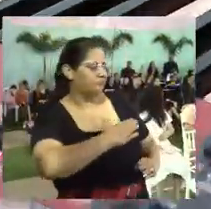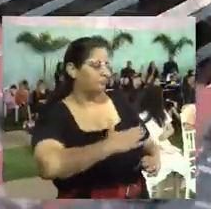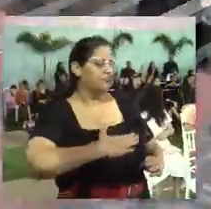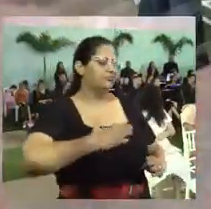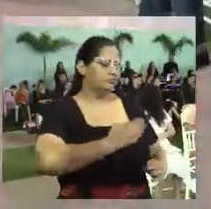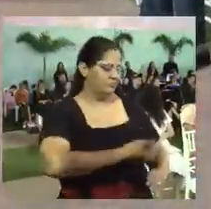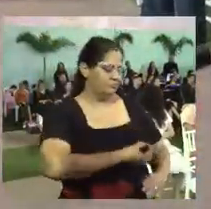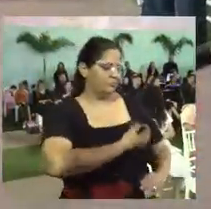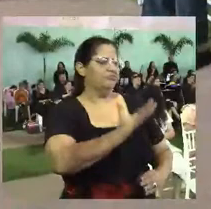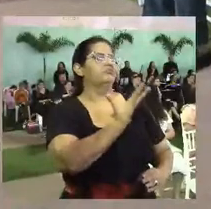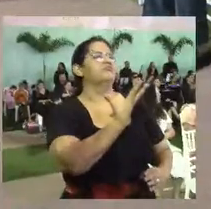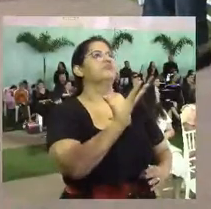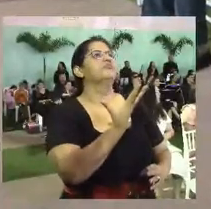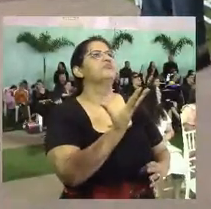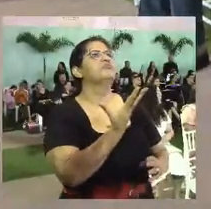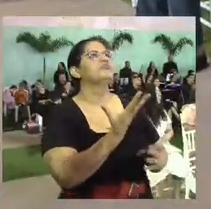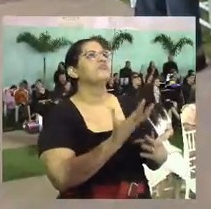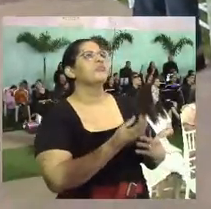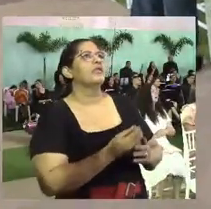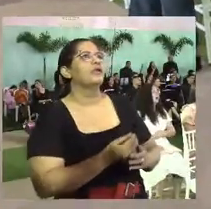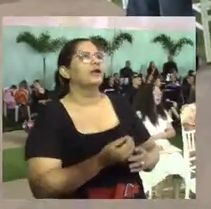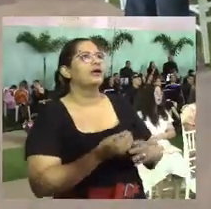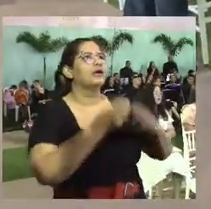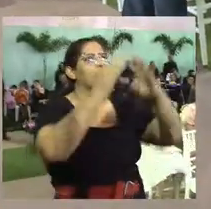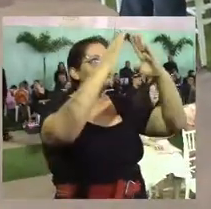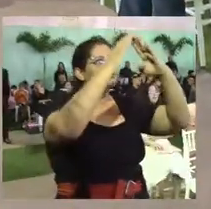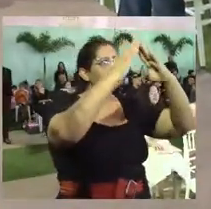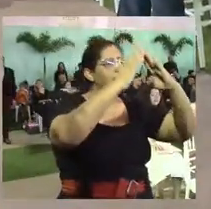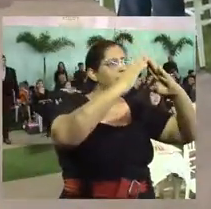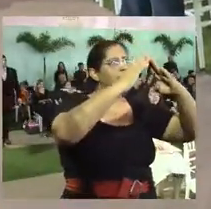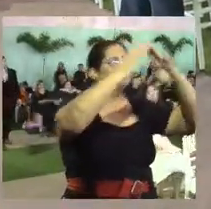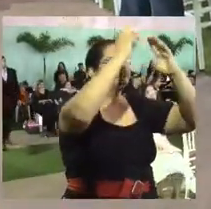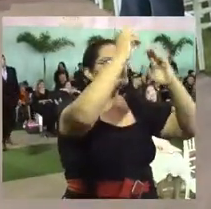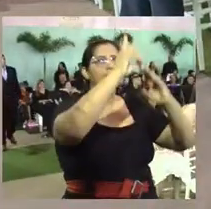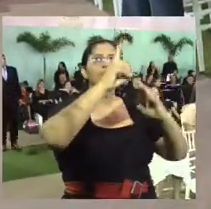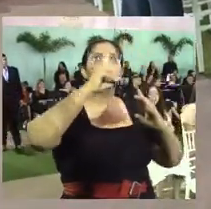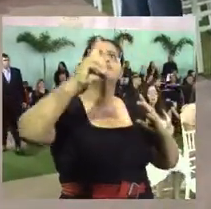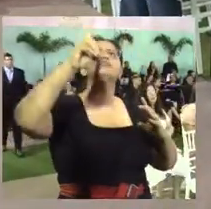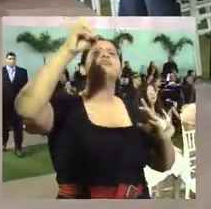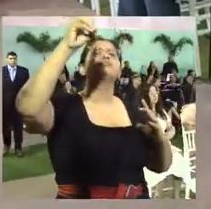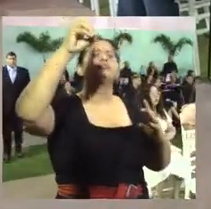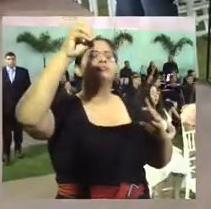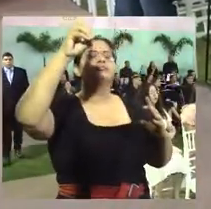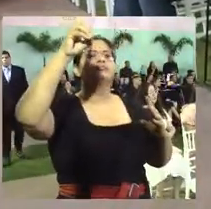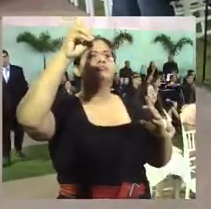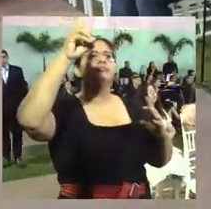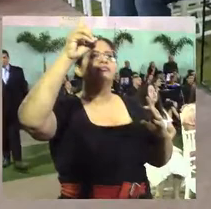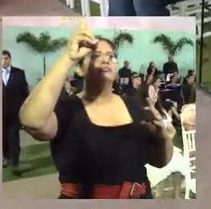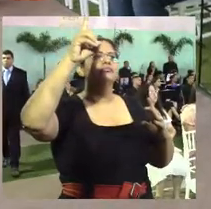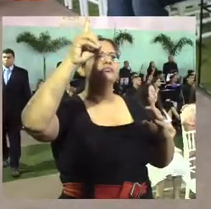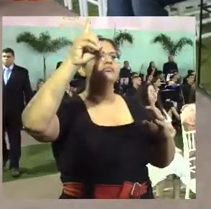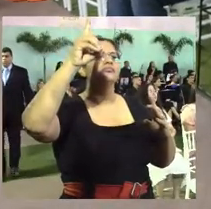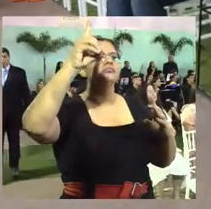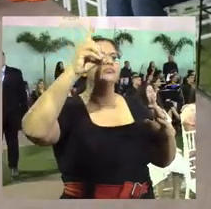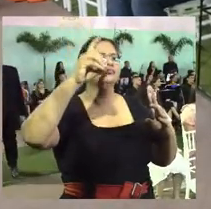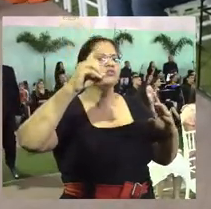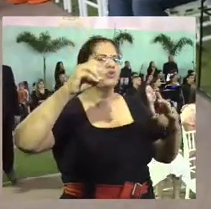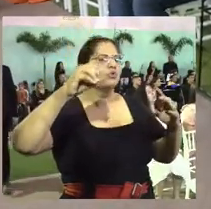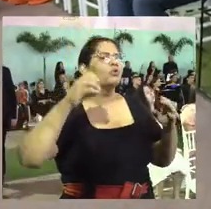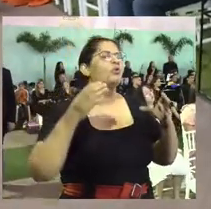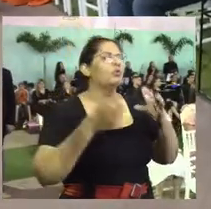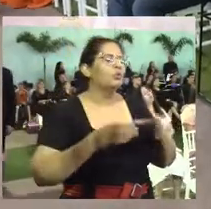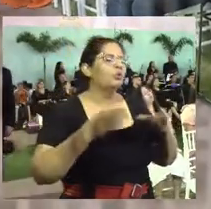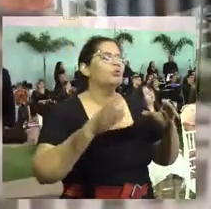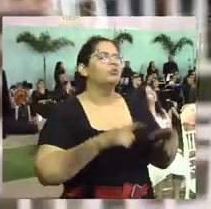prazer é a vida na casa de Deus onde foi